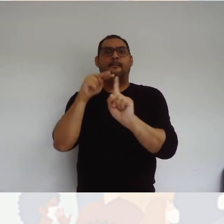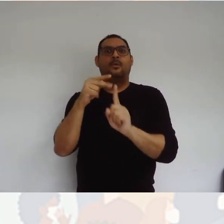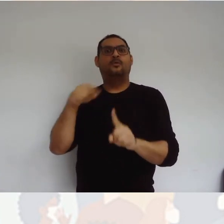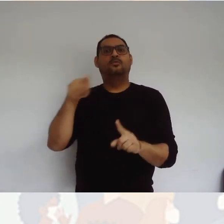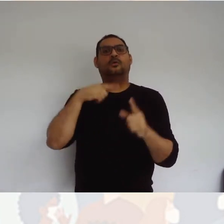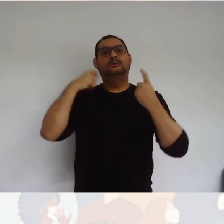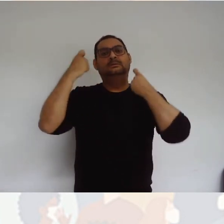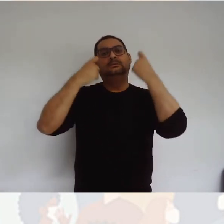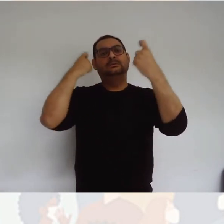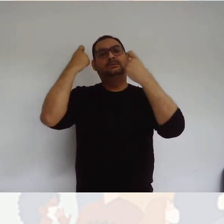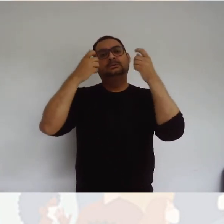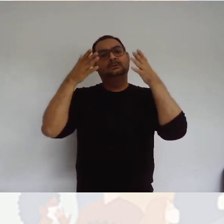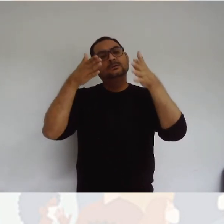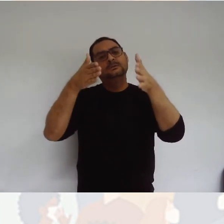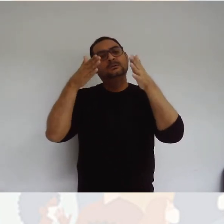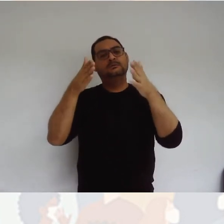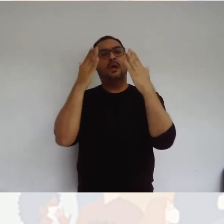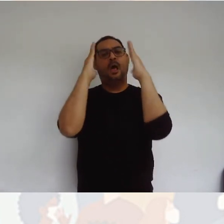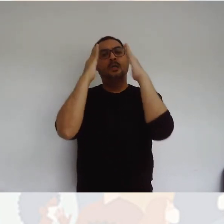muito nas